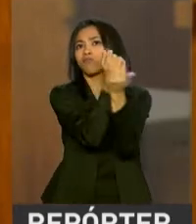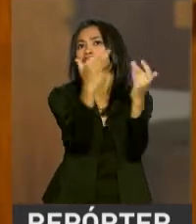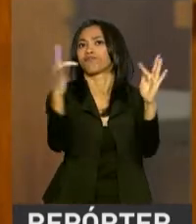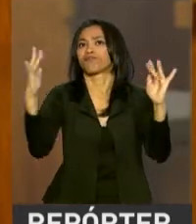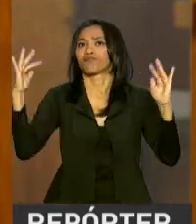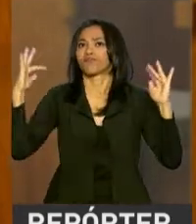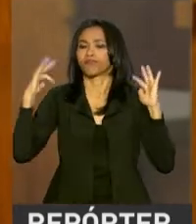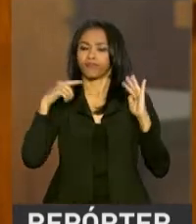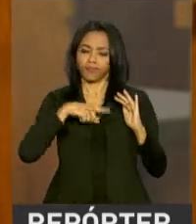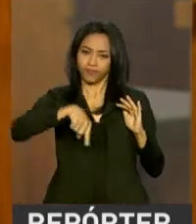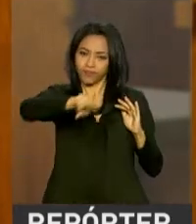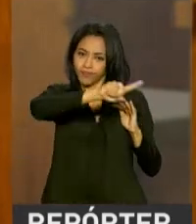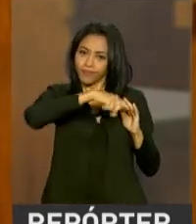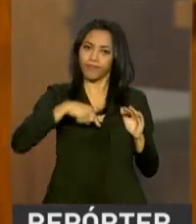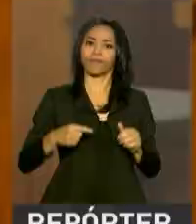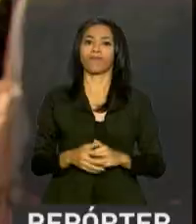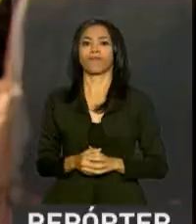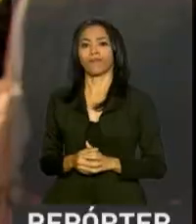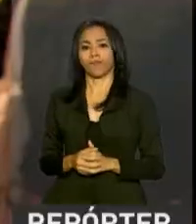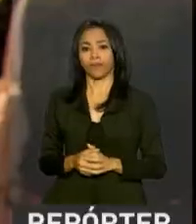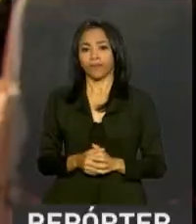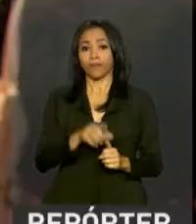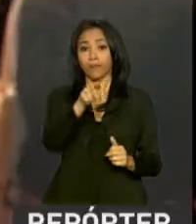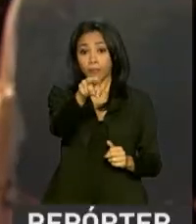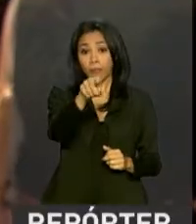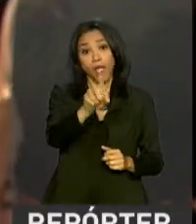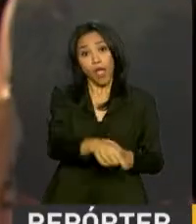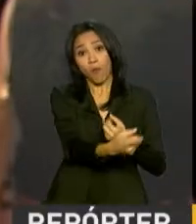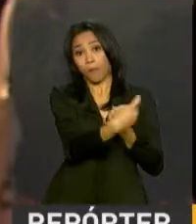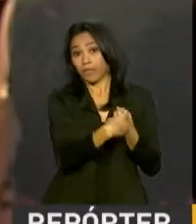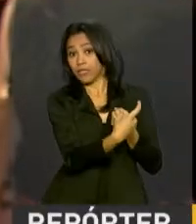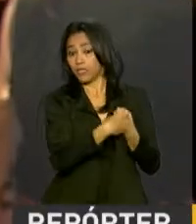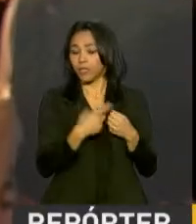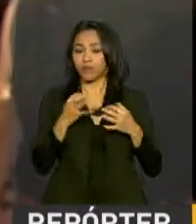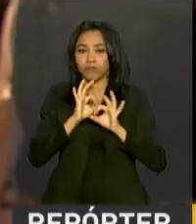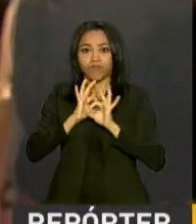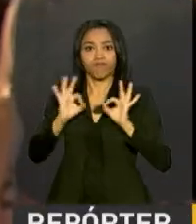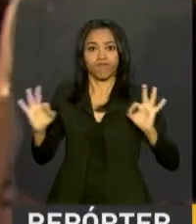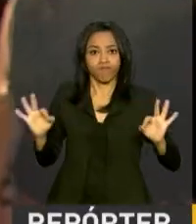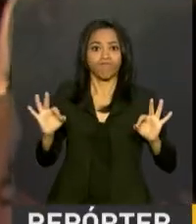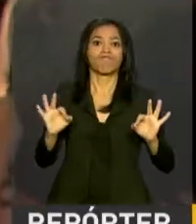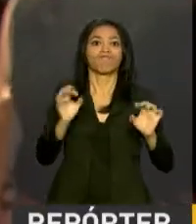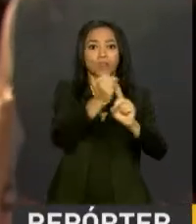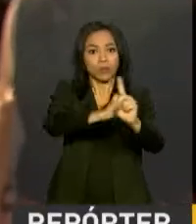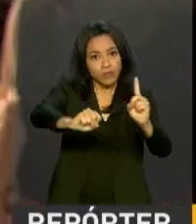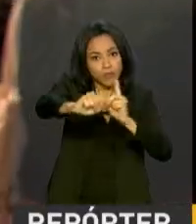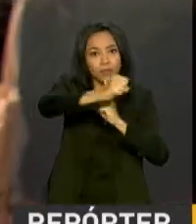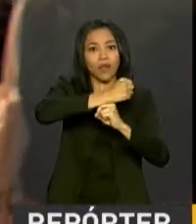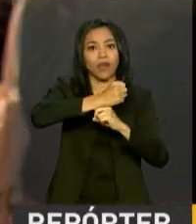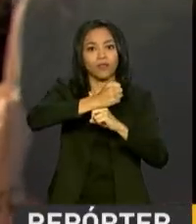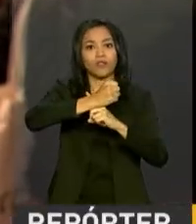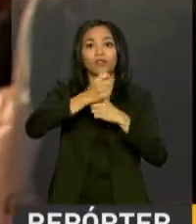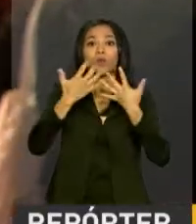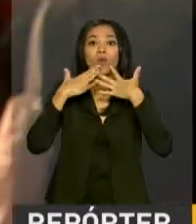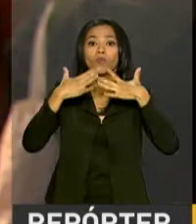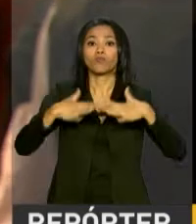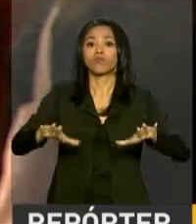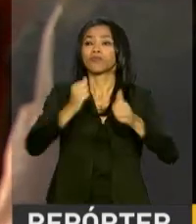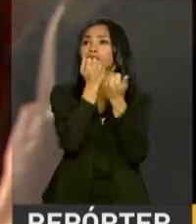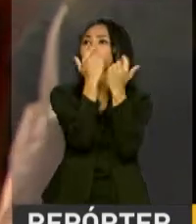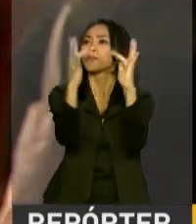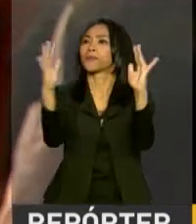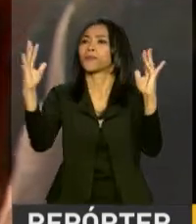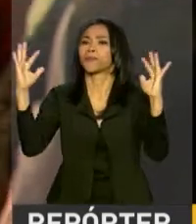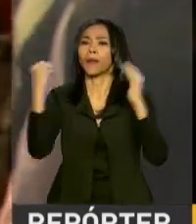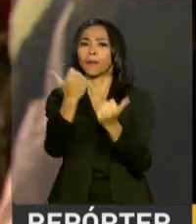conservação do meio ambiente é uma parceria muito grande da sociedade com a natureza e com